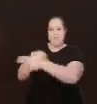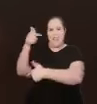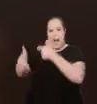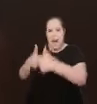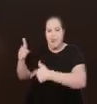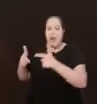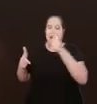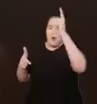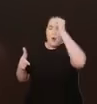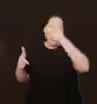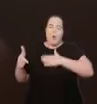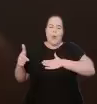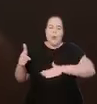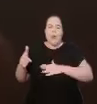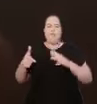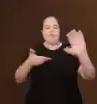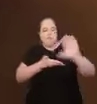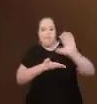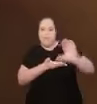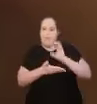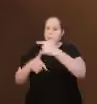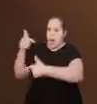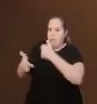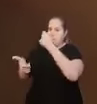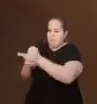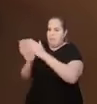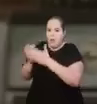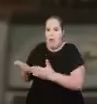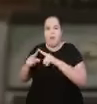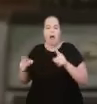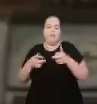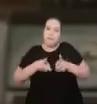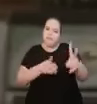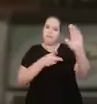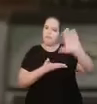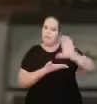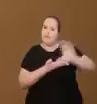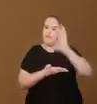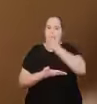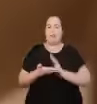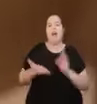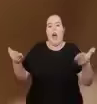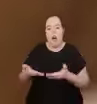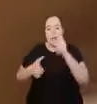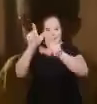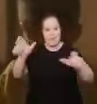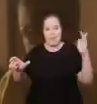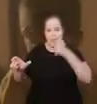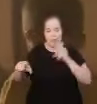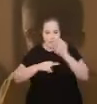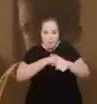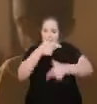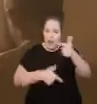meu emprego, eu fiquei aliviada que mesmo trabalhando de carteira assinada, não ia cortar o auxílio. Agora, quem conquista